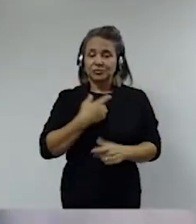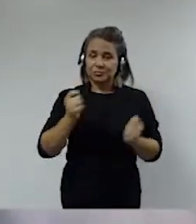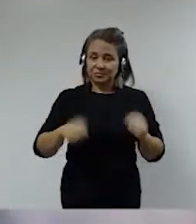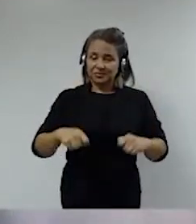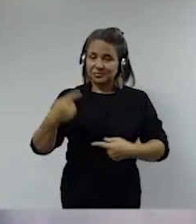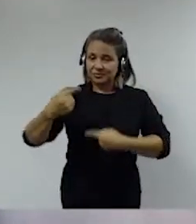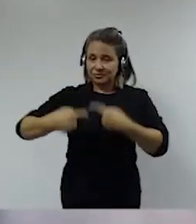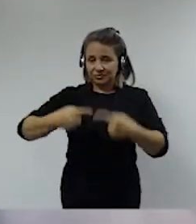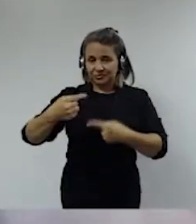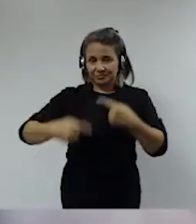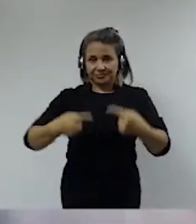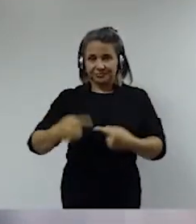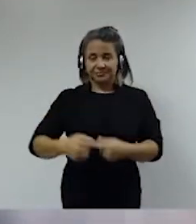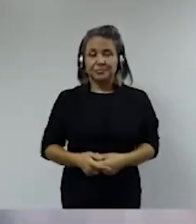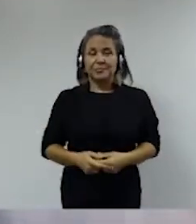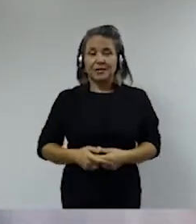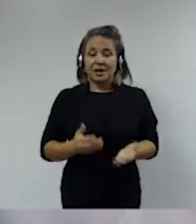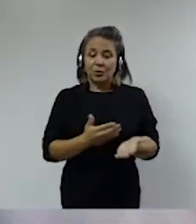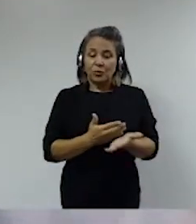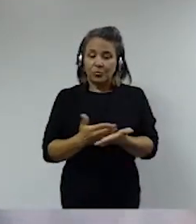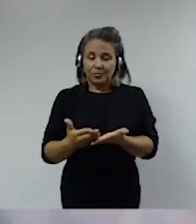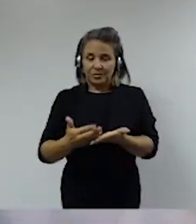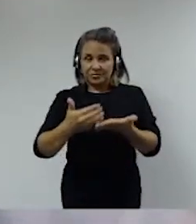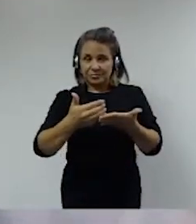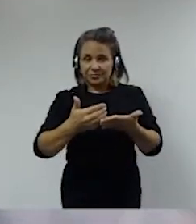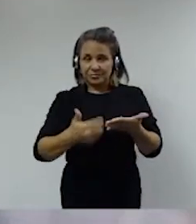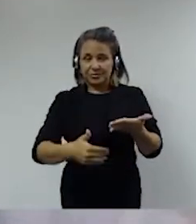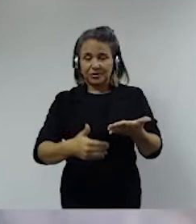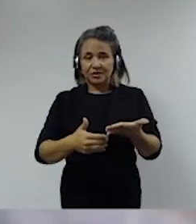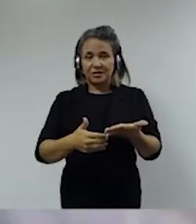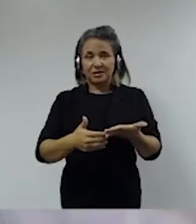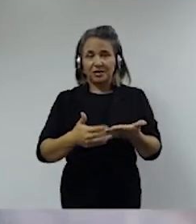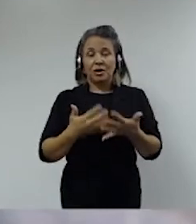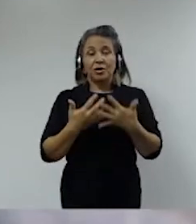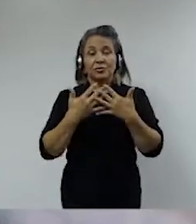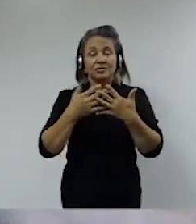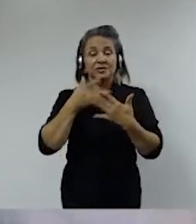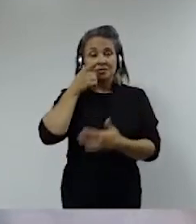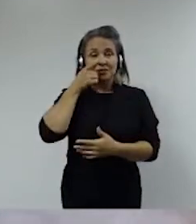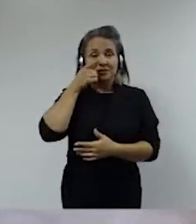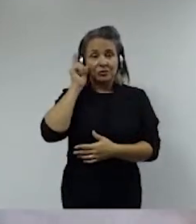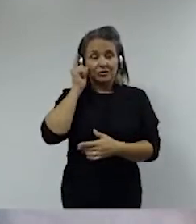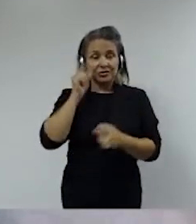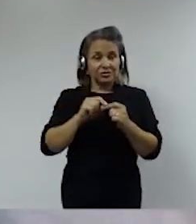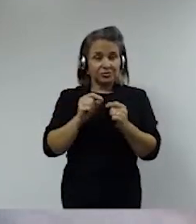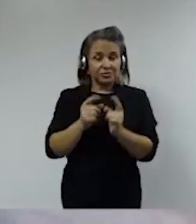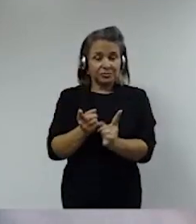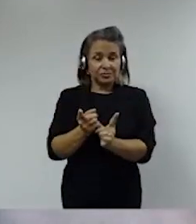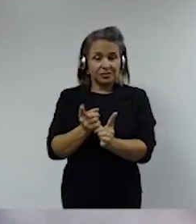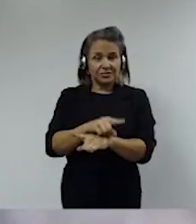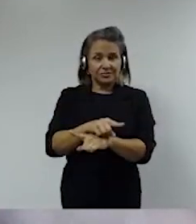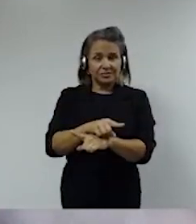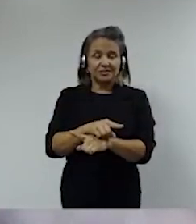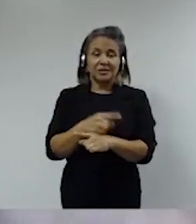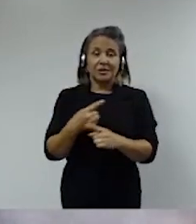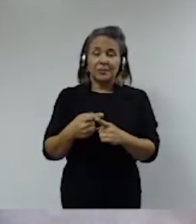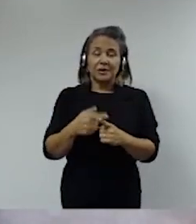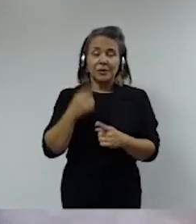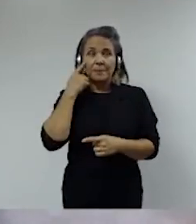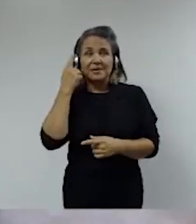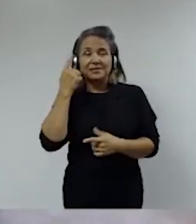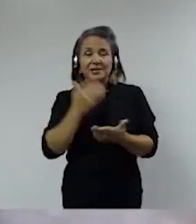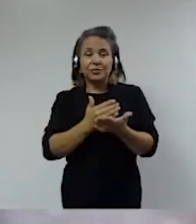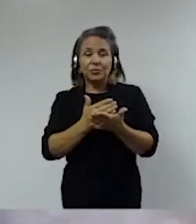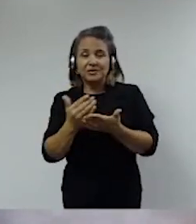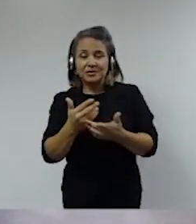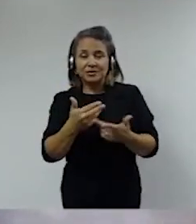discutir aqui. Eu começo, né, eu confesso que ontem eu fiz uma espécie de inversão, porque eu ia começar com uma